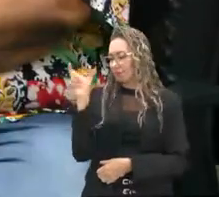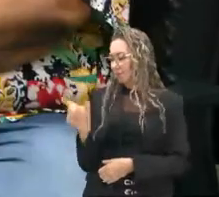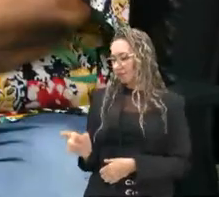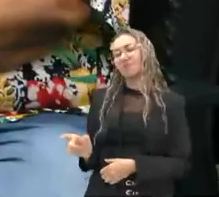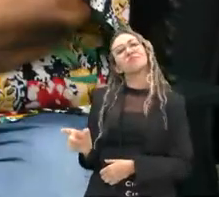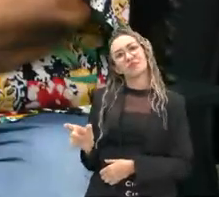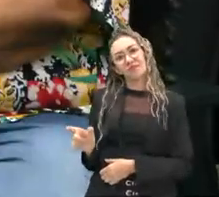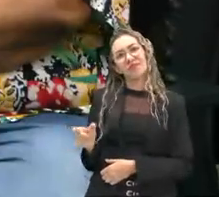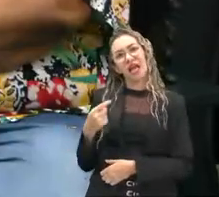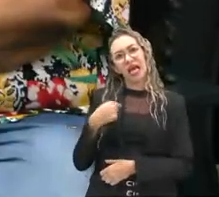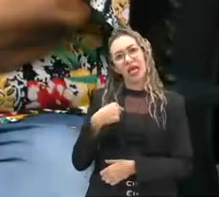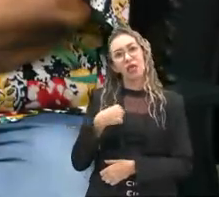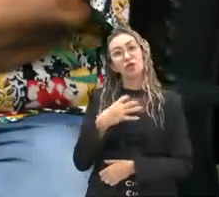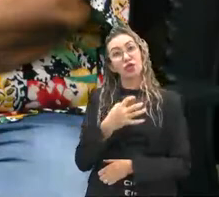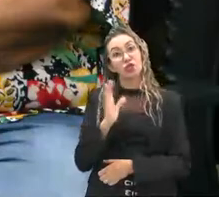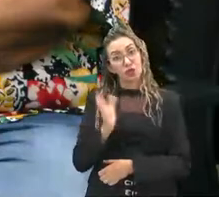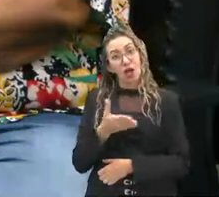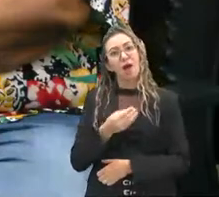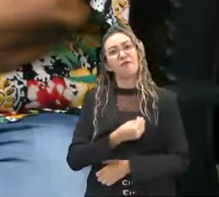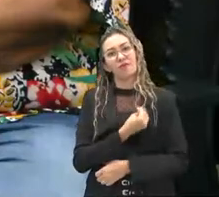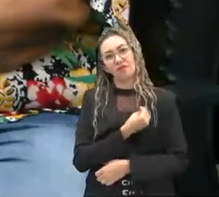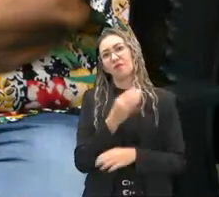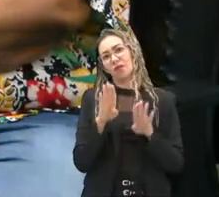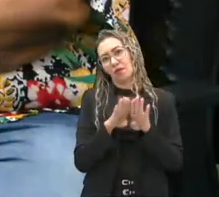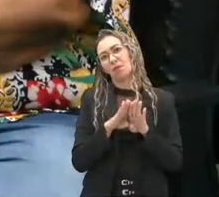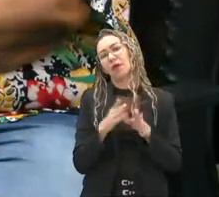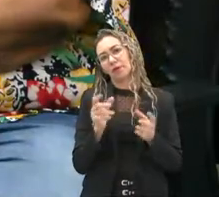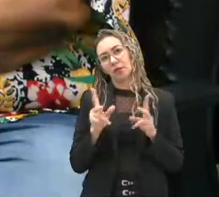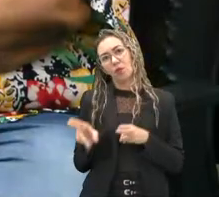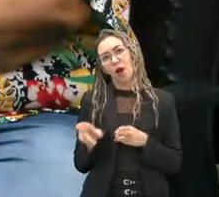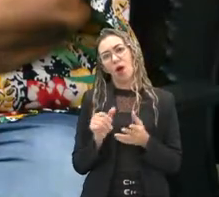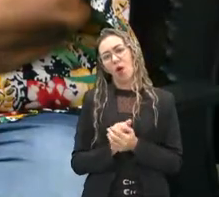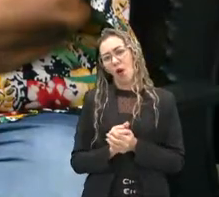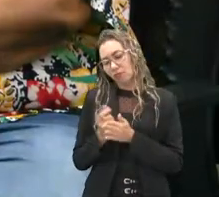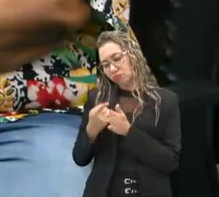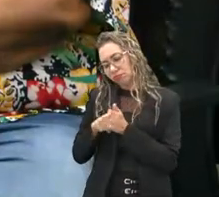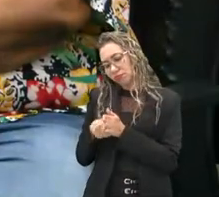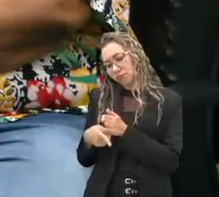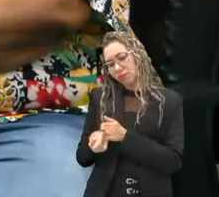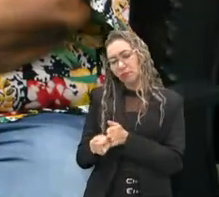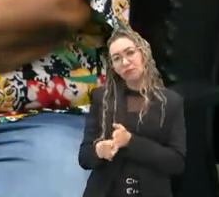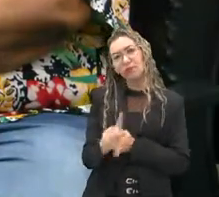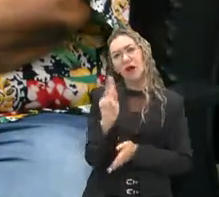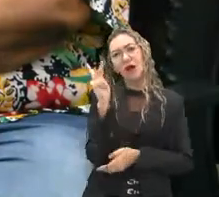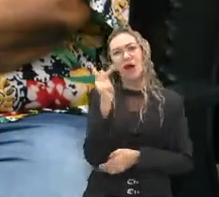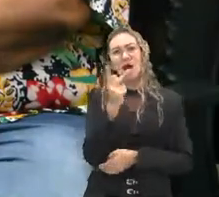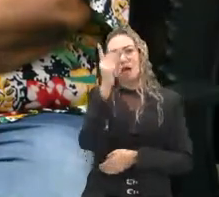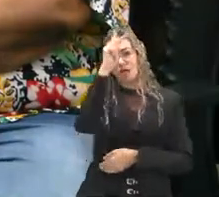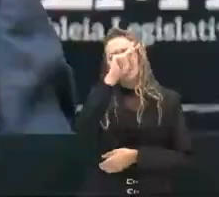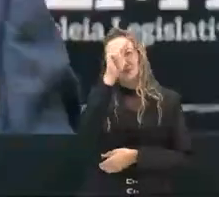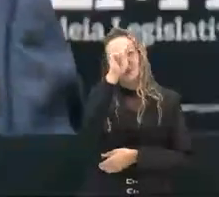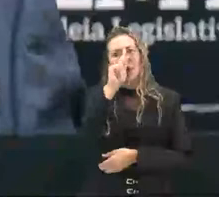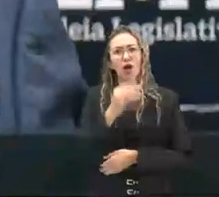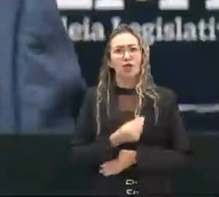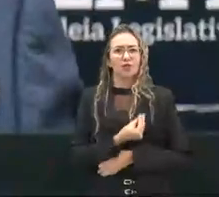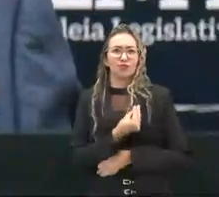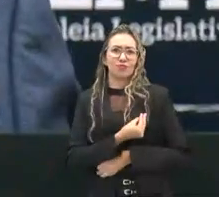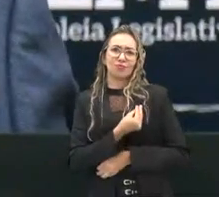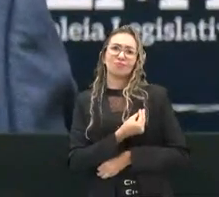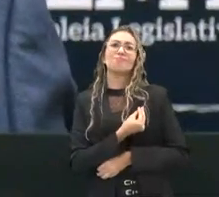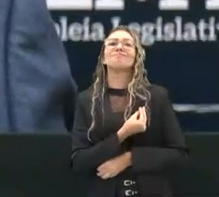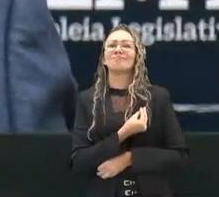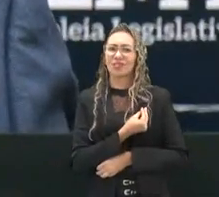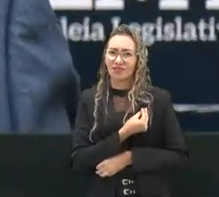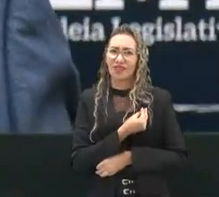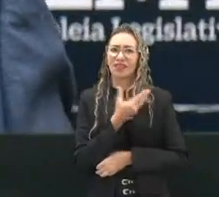me aprofundar na história de Filinto. Falei com o Dr. Júlio e ele falou, isso aqui realmente merece